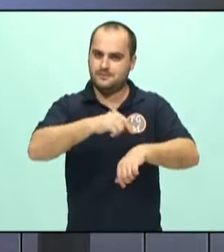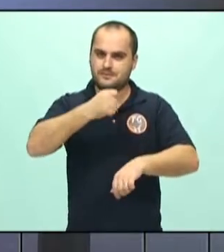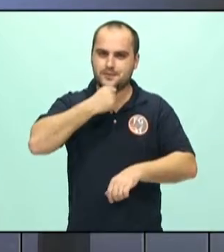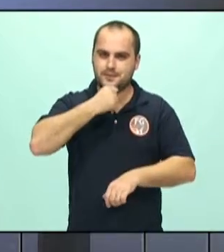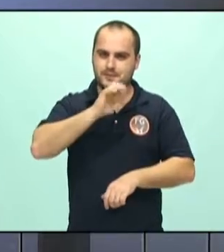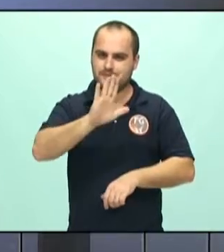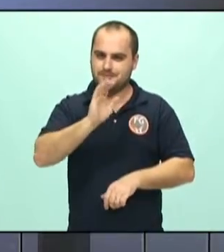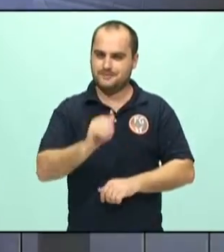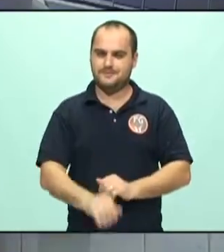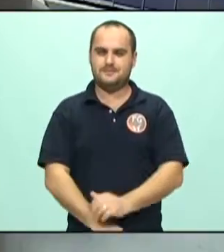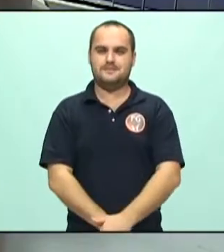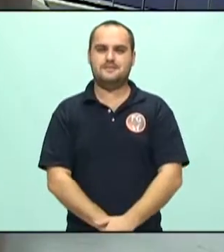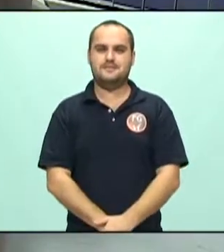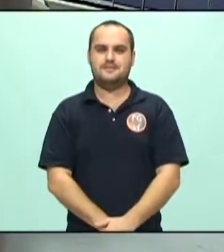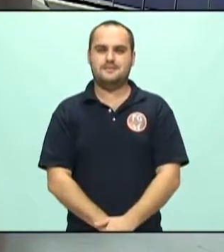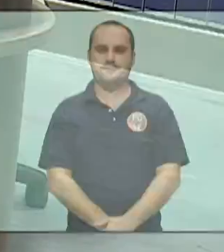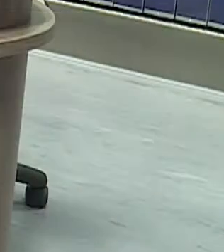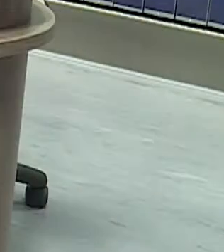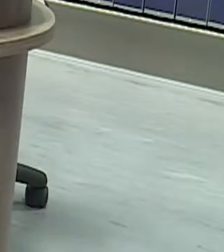aberta até já